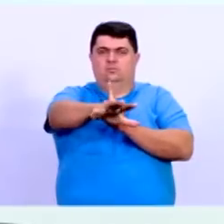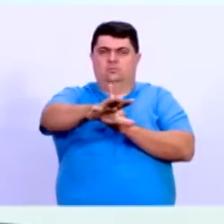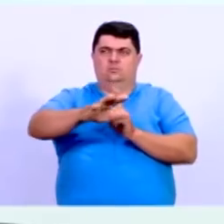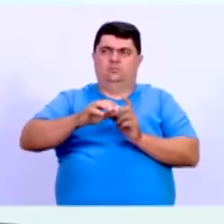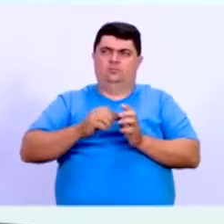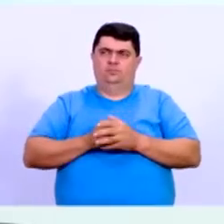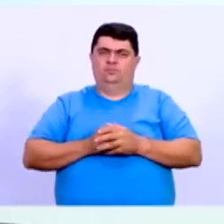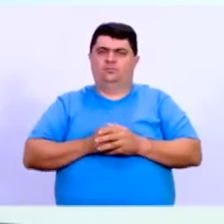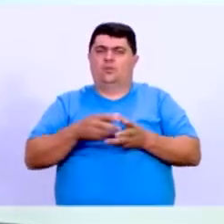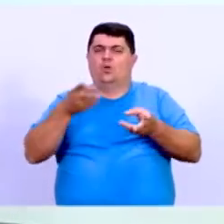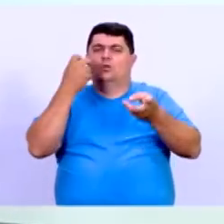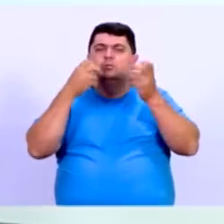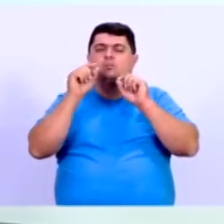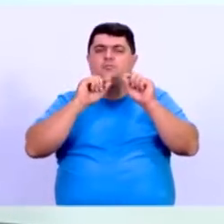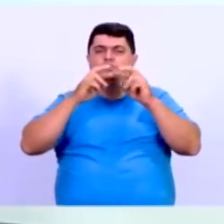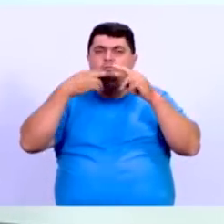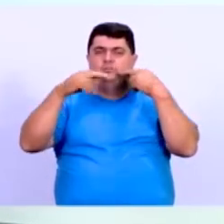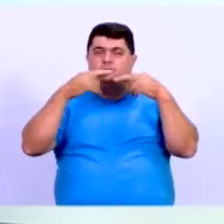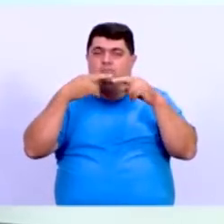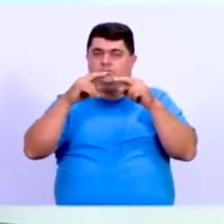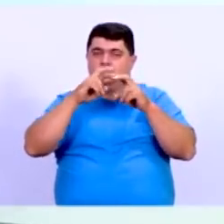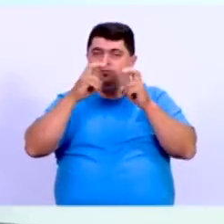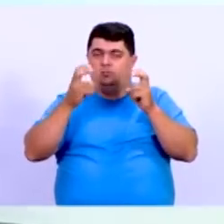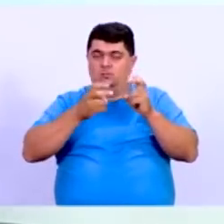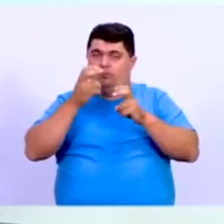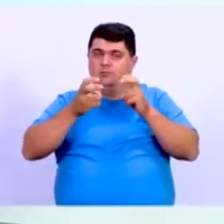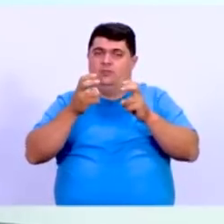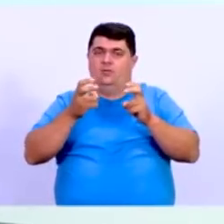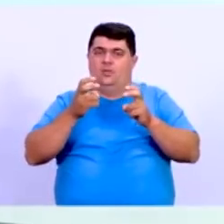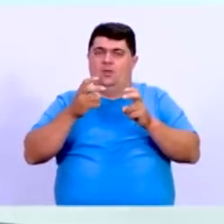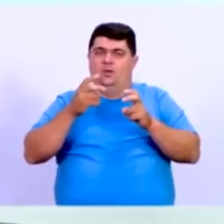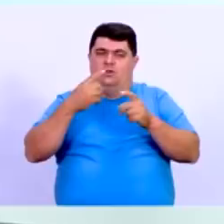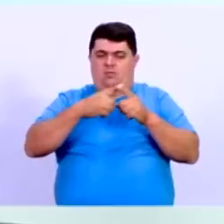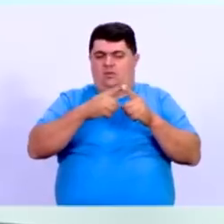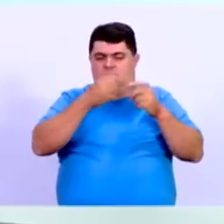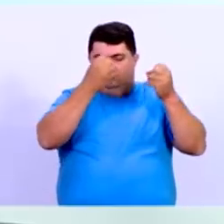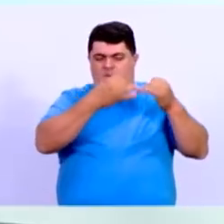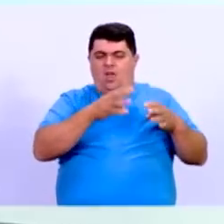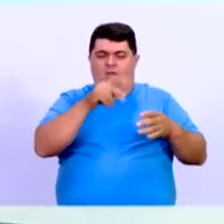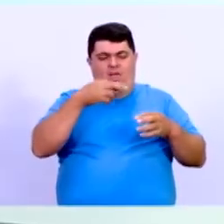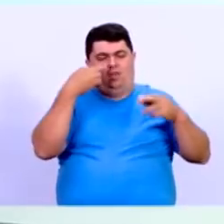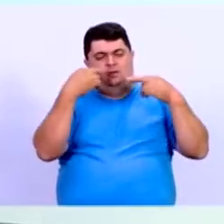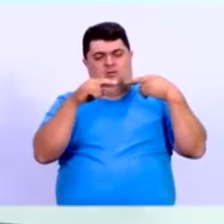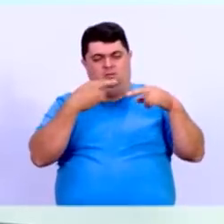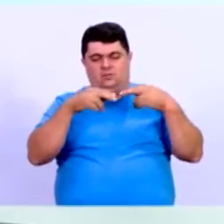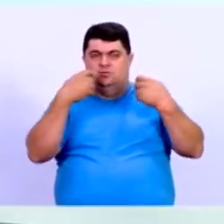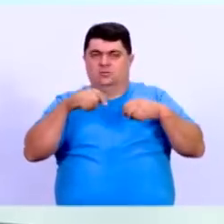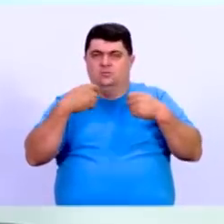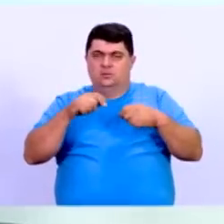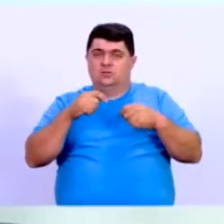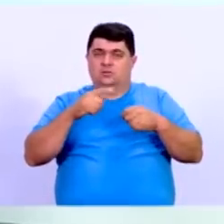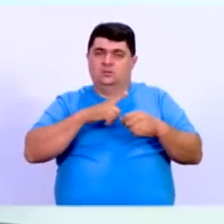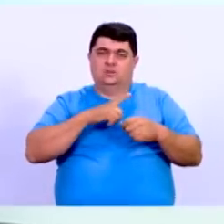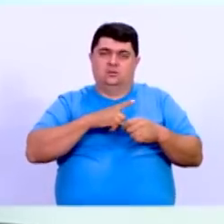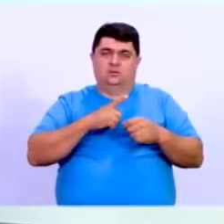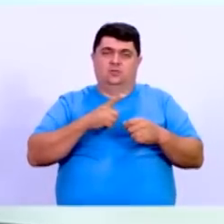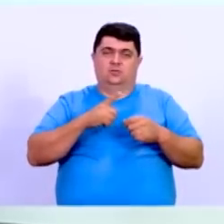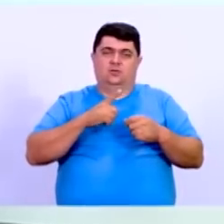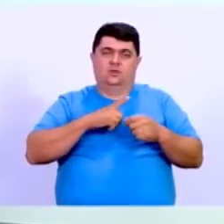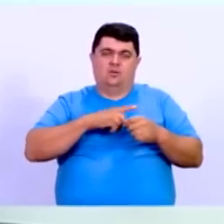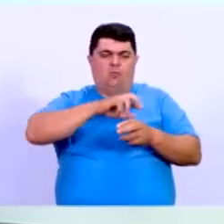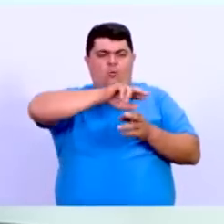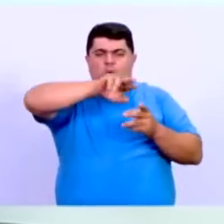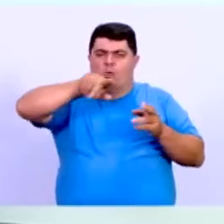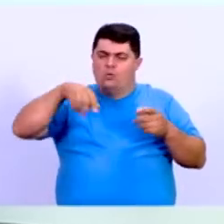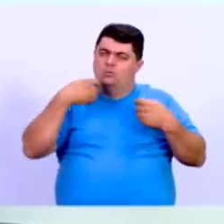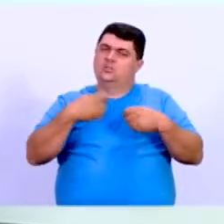pessoal, tá, que uma rede de computadores, para você dizer, isso aqui é uma rede, você precisa ali basicamente de quê? De